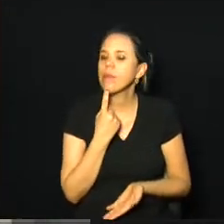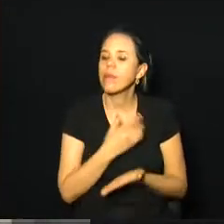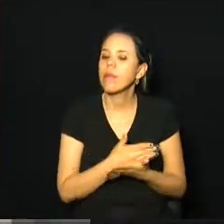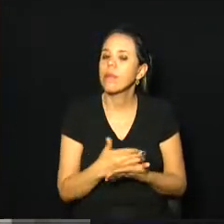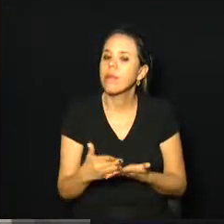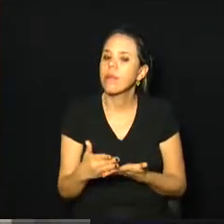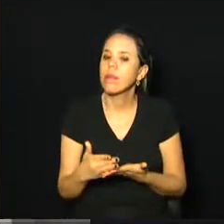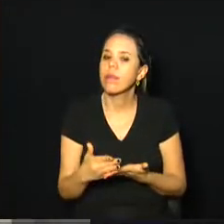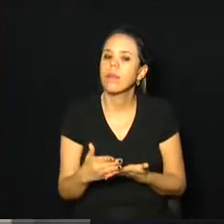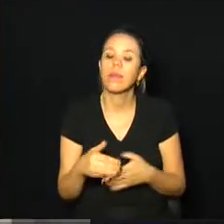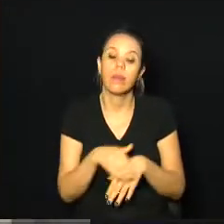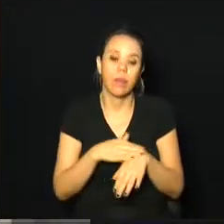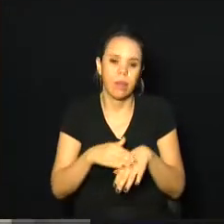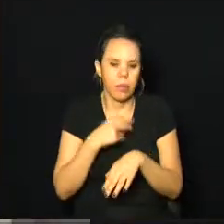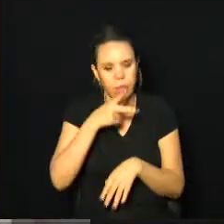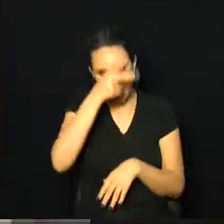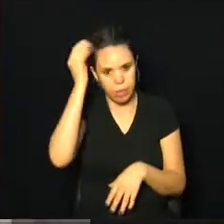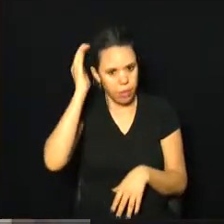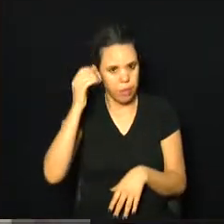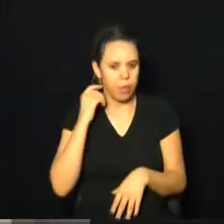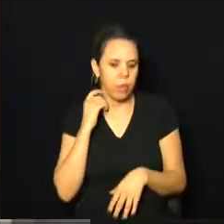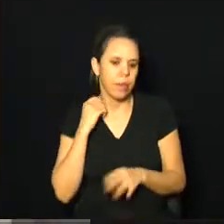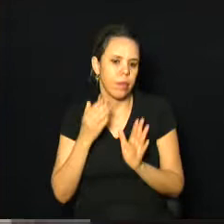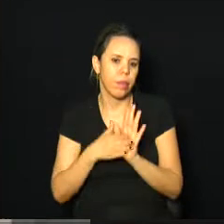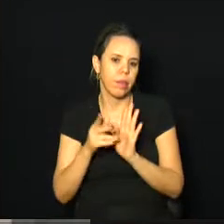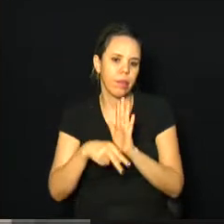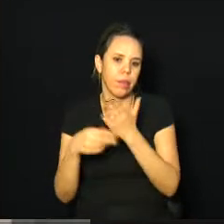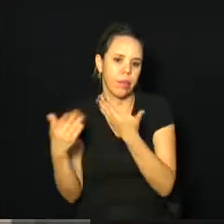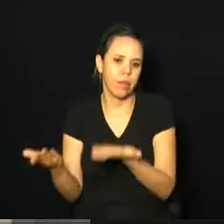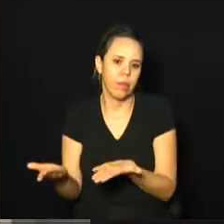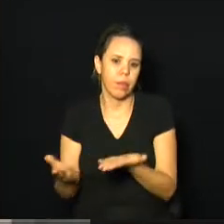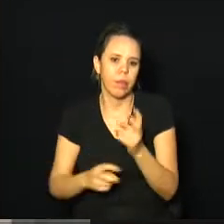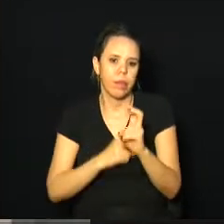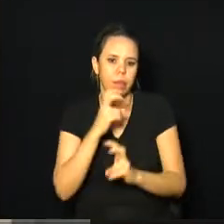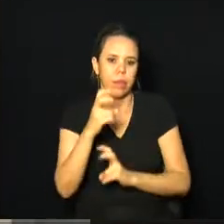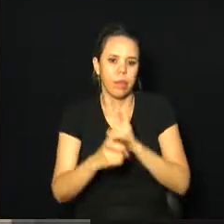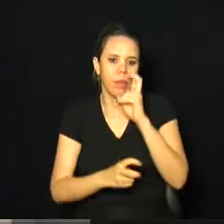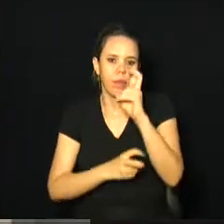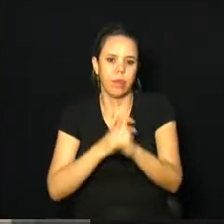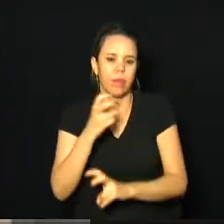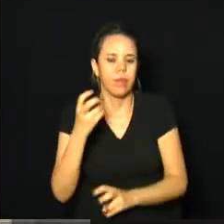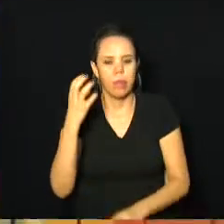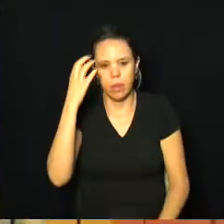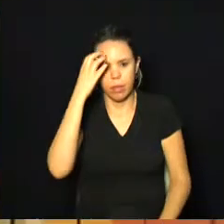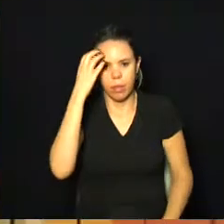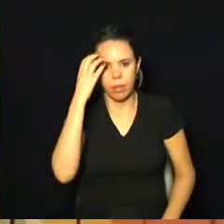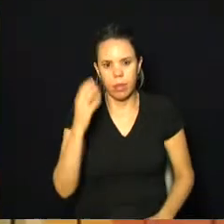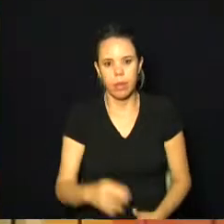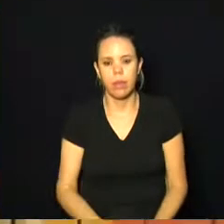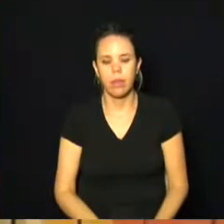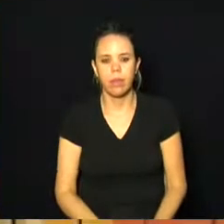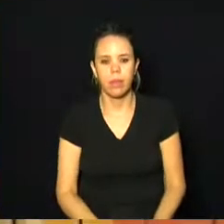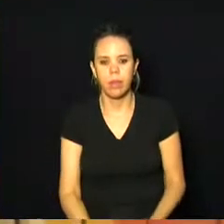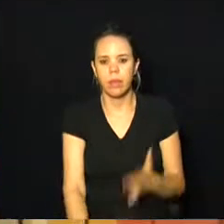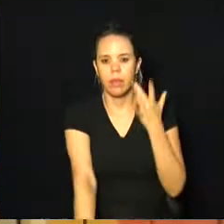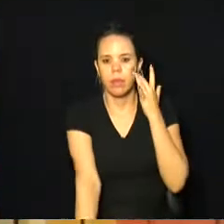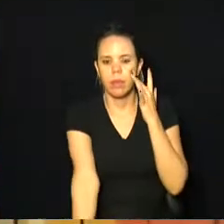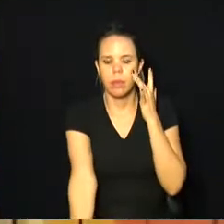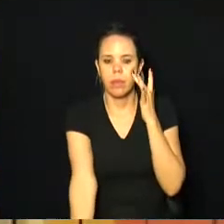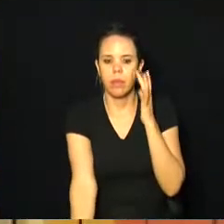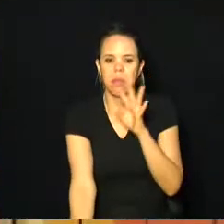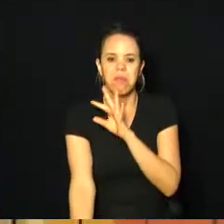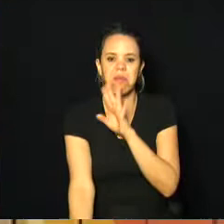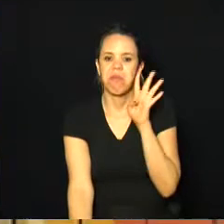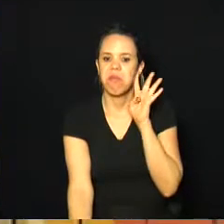com o prefeito Dário, ofereci o projeto aí para o Parque do Taquaral. Ele achou muito